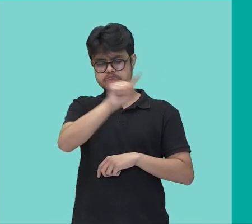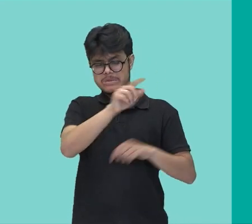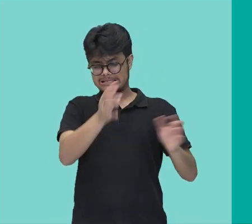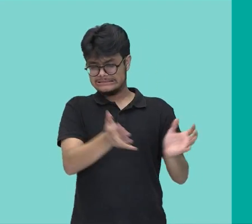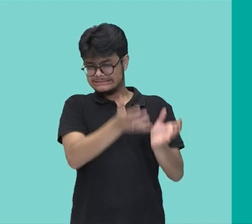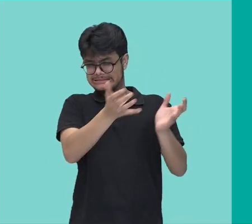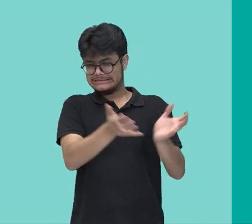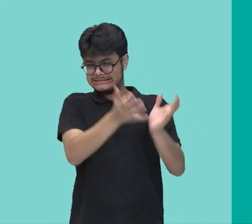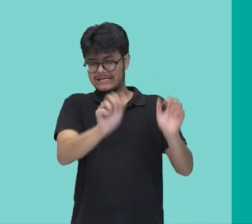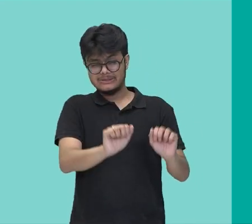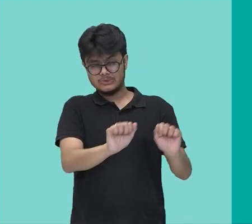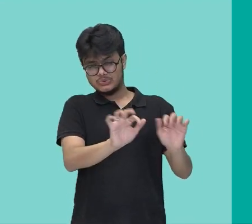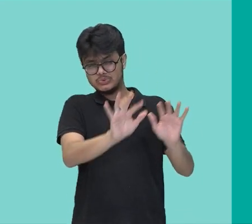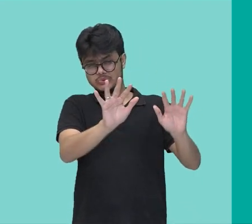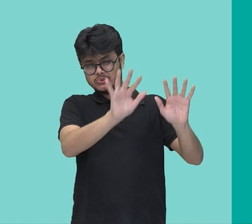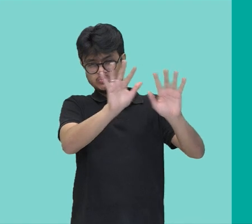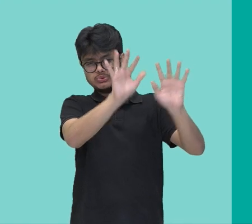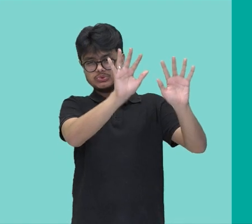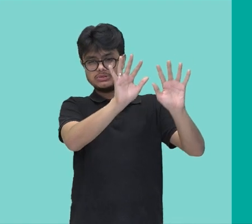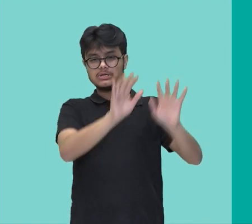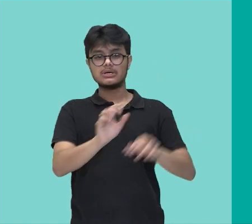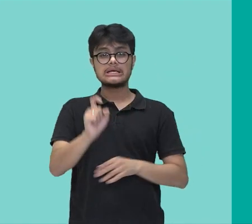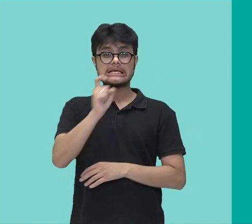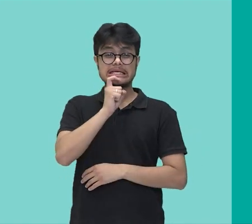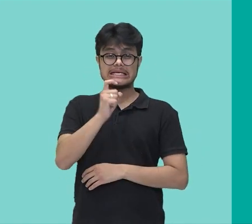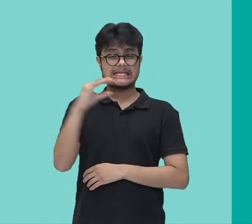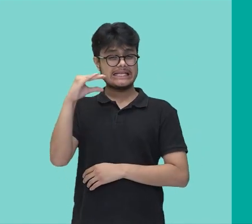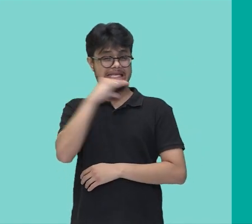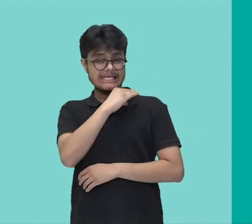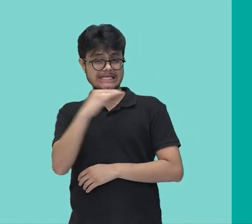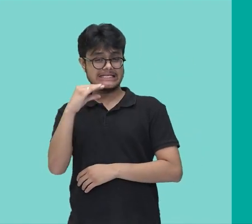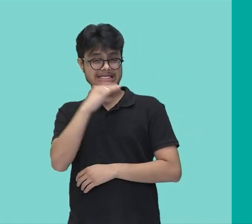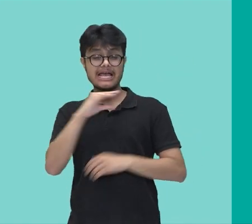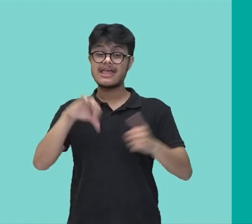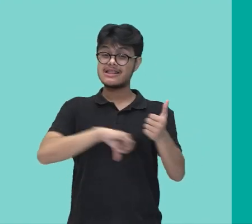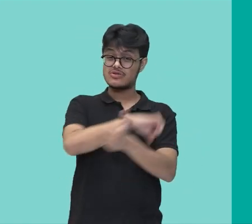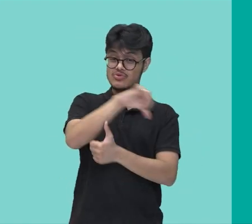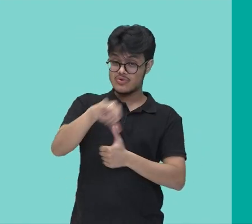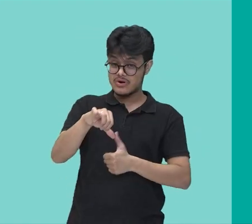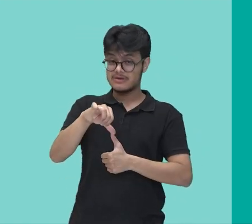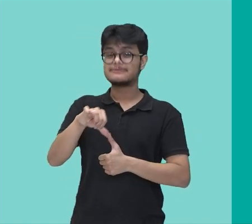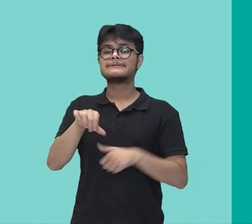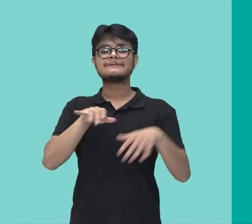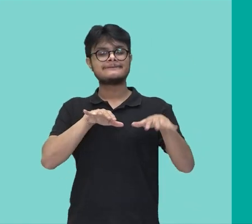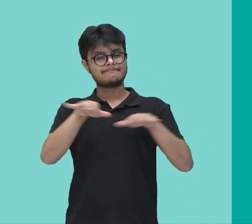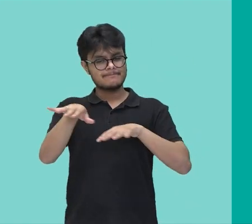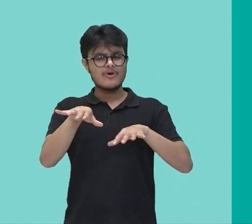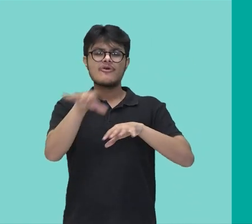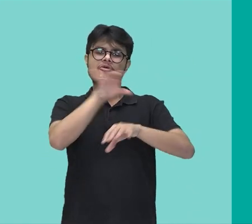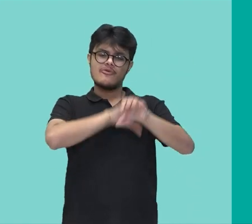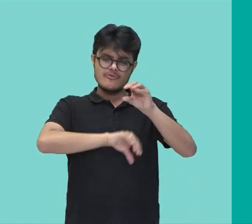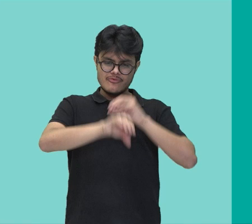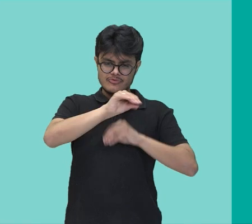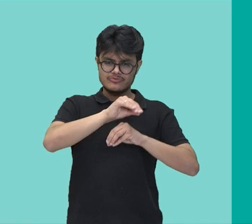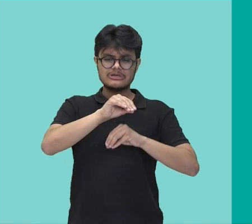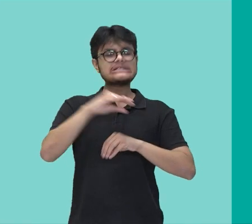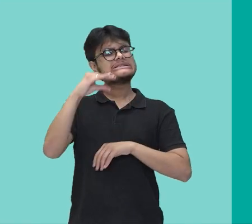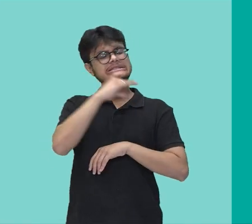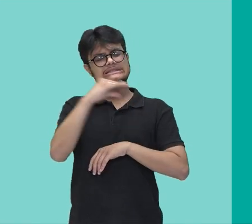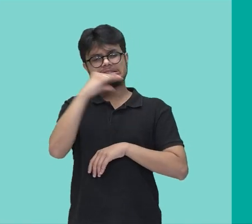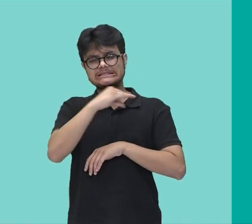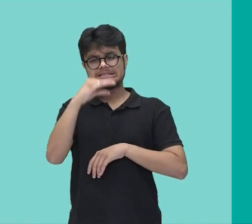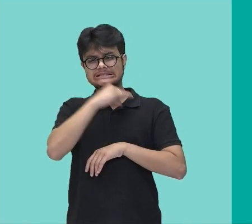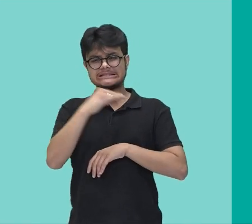a subir, elas vão se movimentar nesse ambiente de água, e o aquecido, o resfriado vai